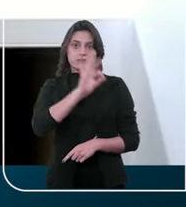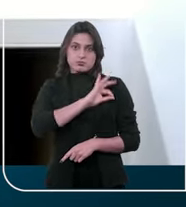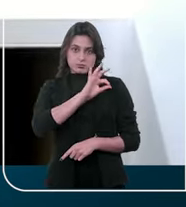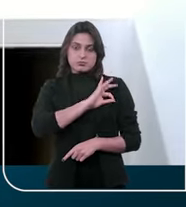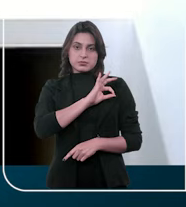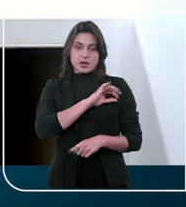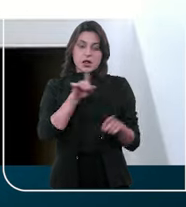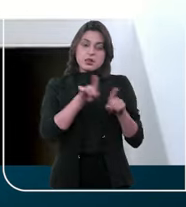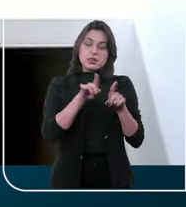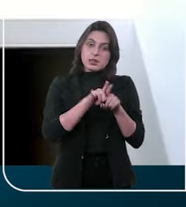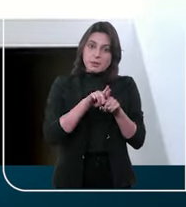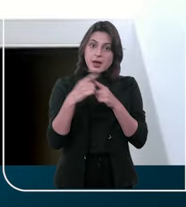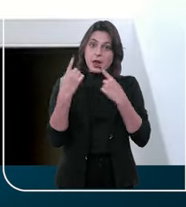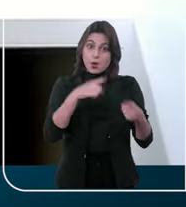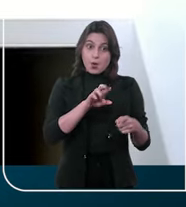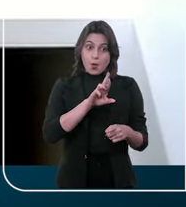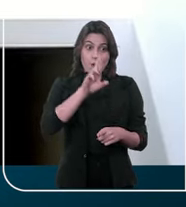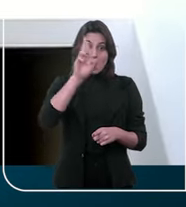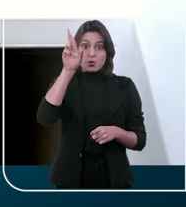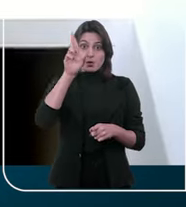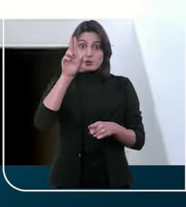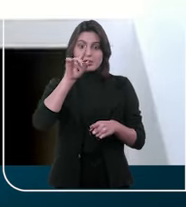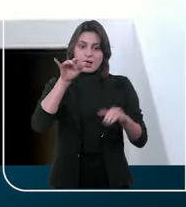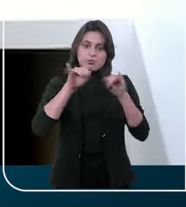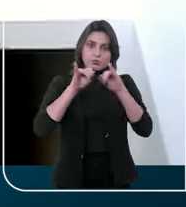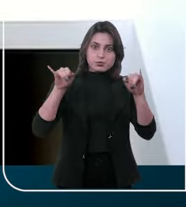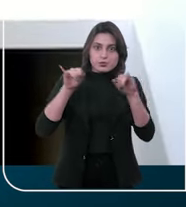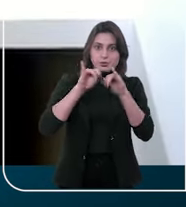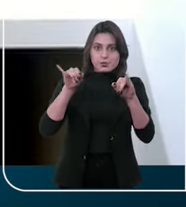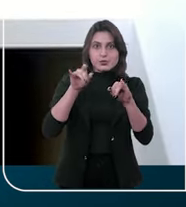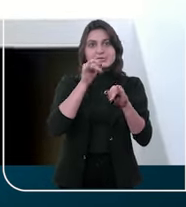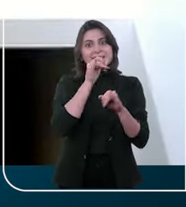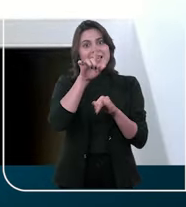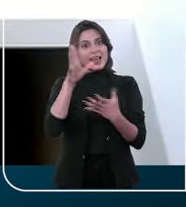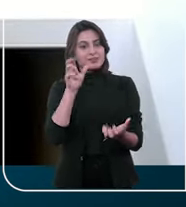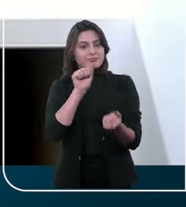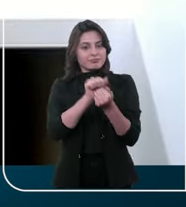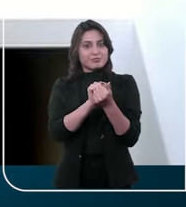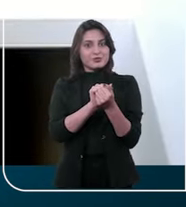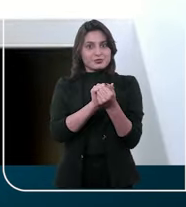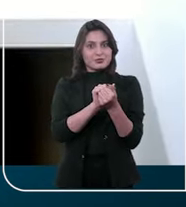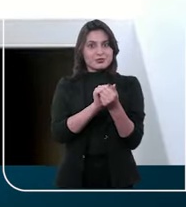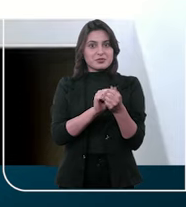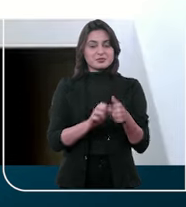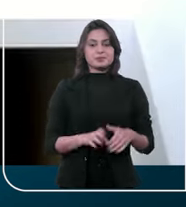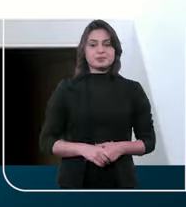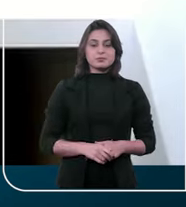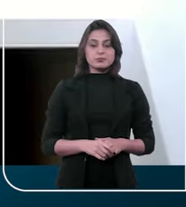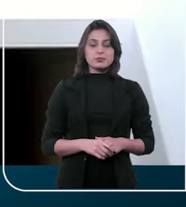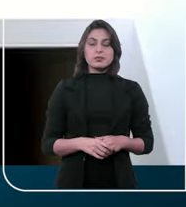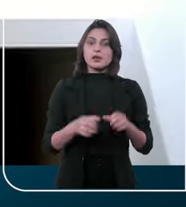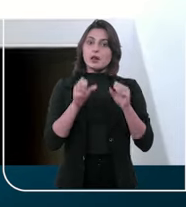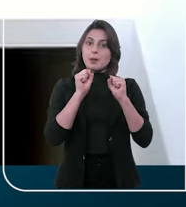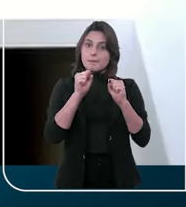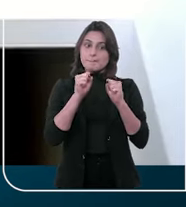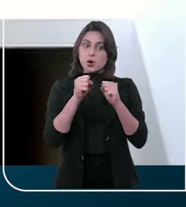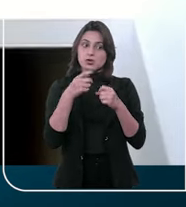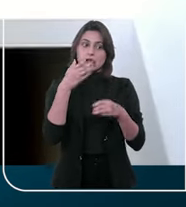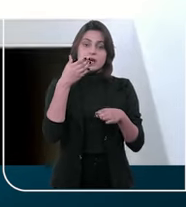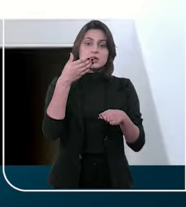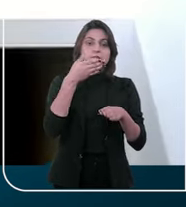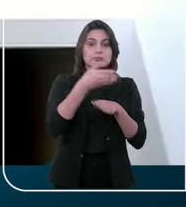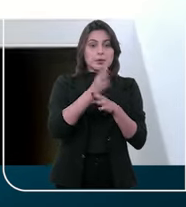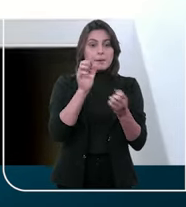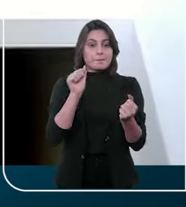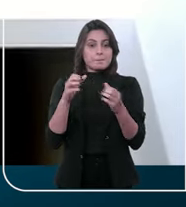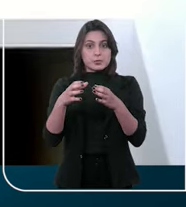jornalista em coautoria ou participação. Admite-se que eles possam participar em conjunto com a autoridade que praticou o crime, mas a verdade é que não há